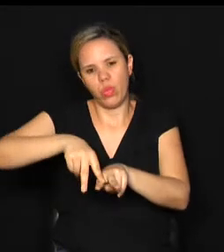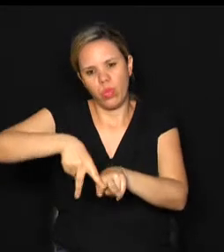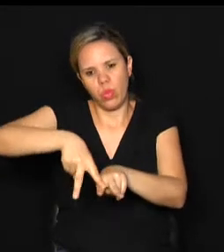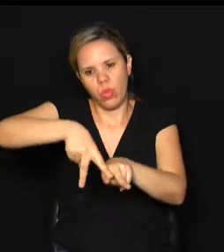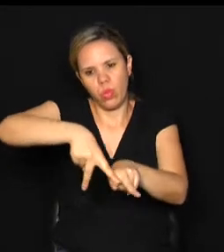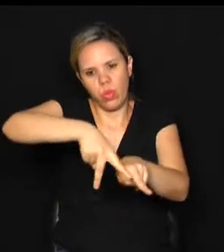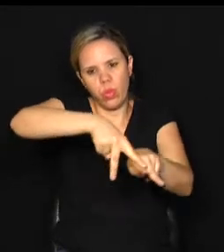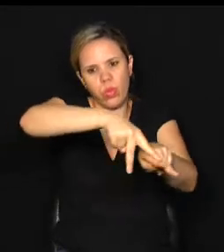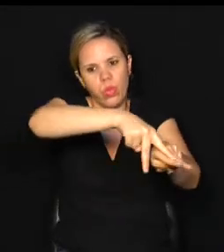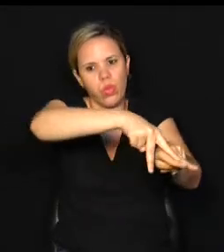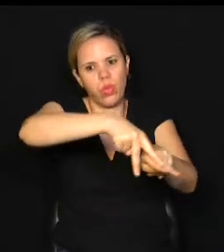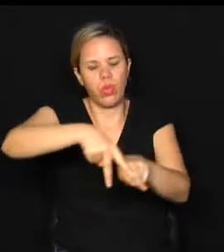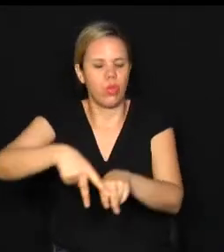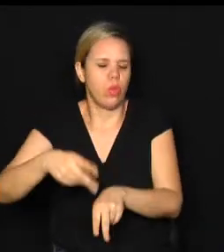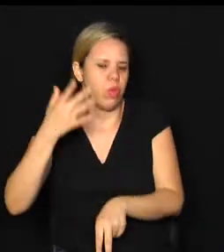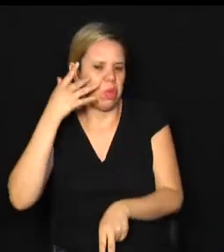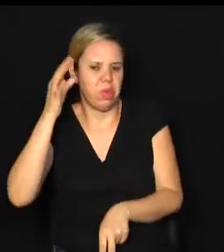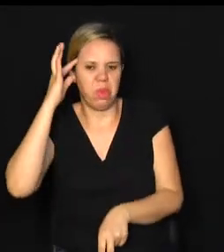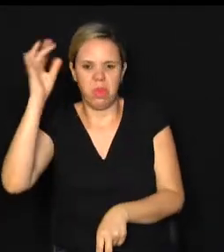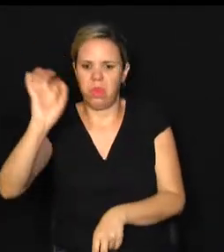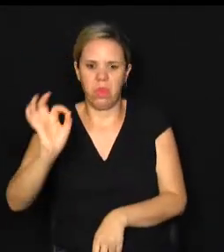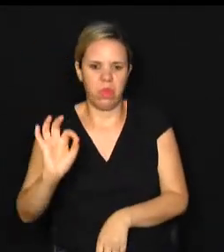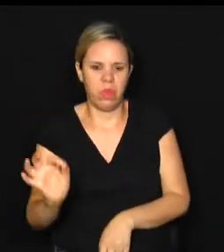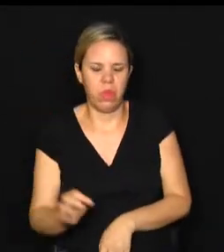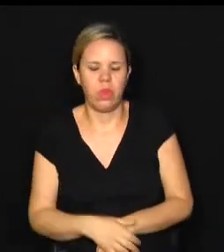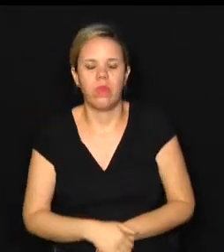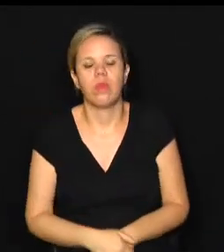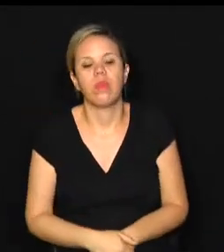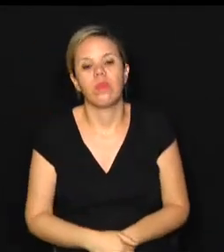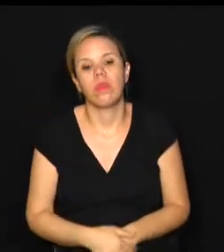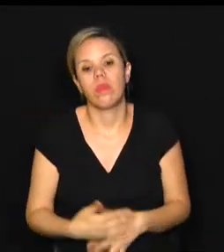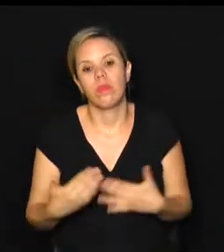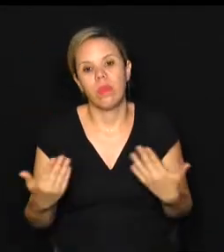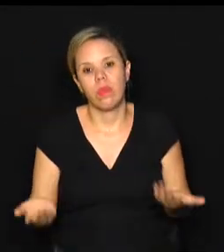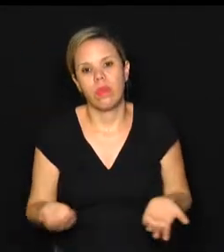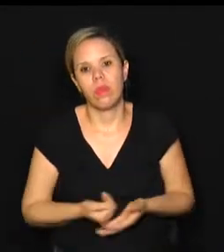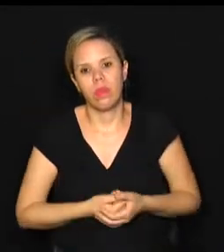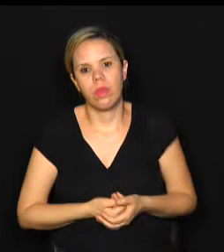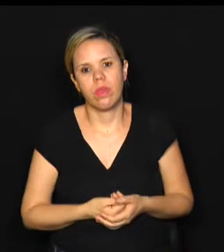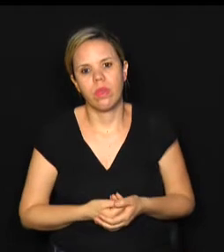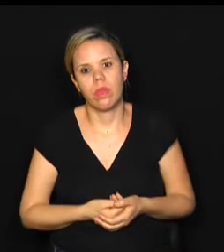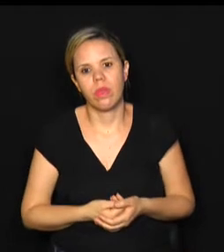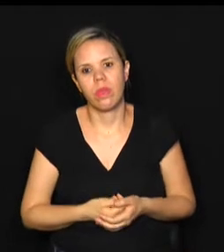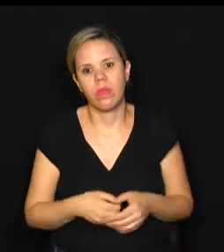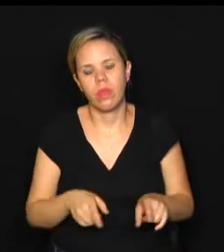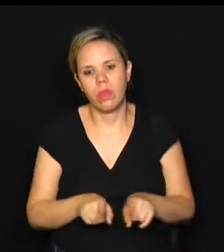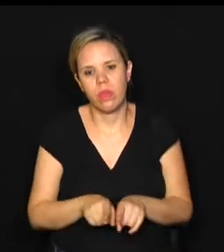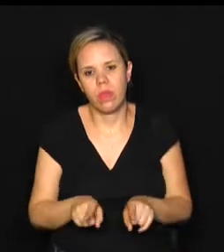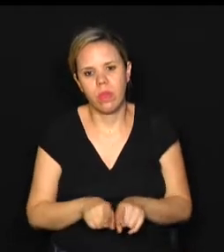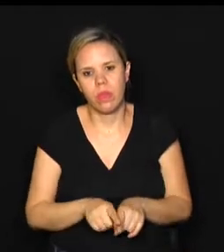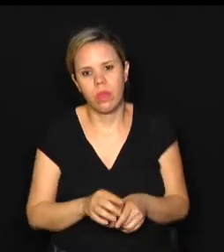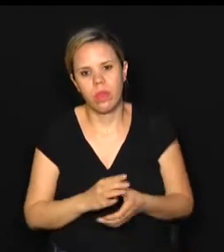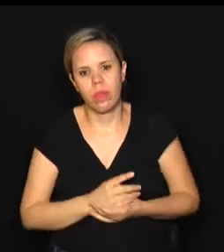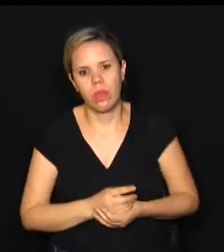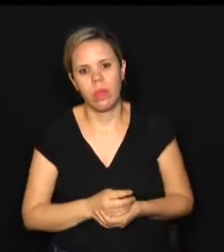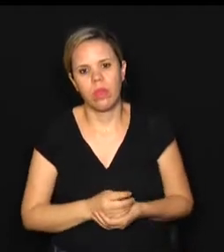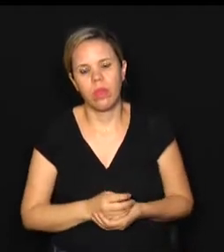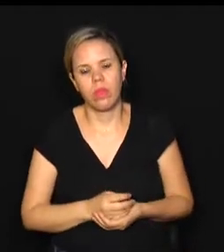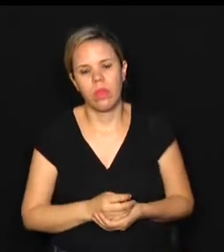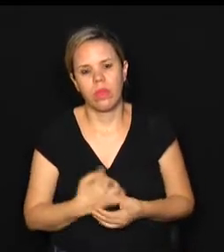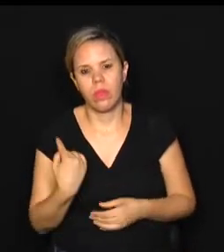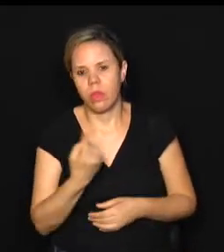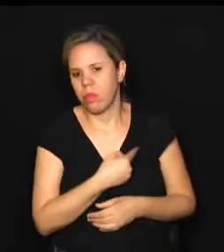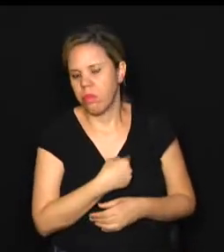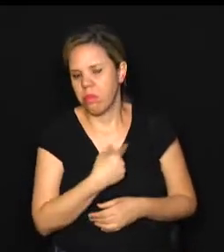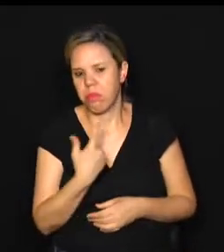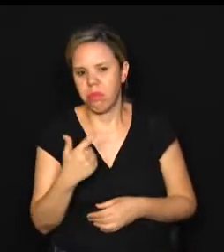tipo? Eu acho que nem sonho com isso, né? Bom, mas enfim. E também nós não